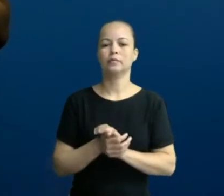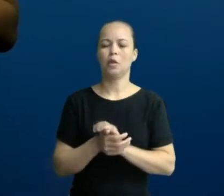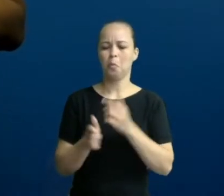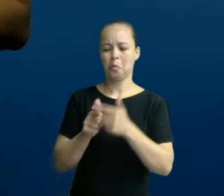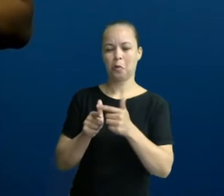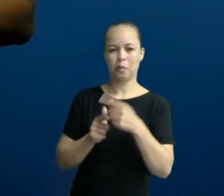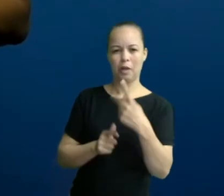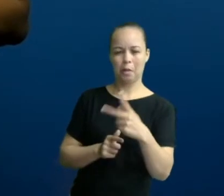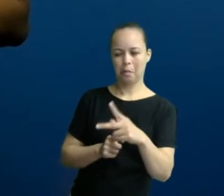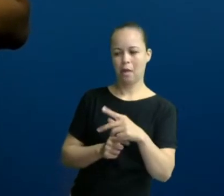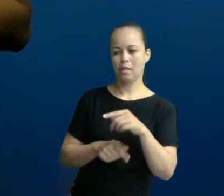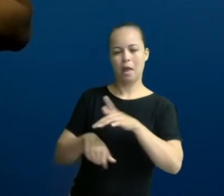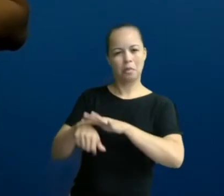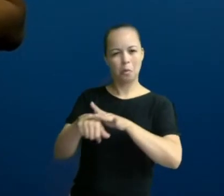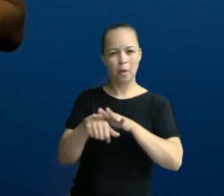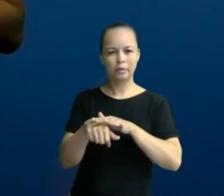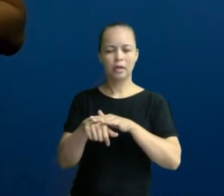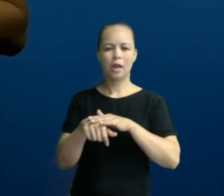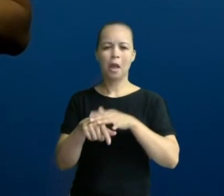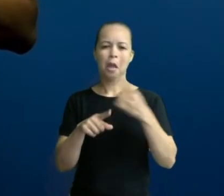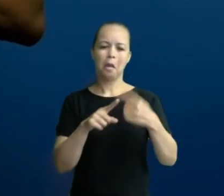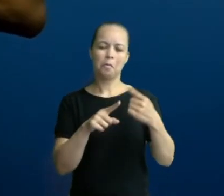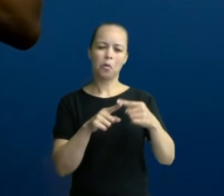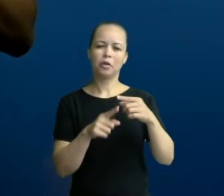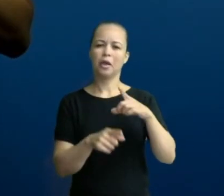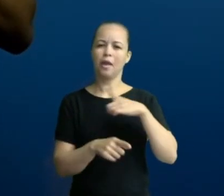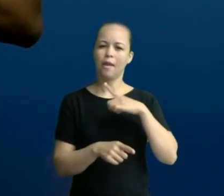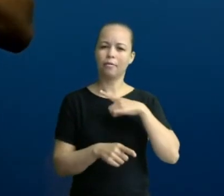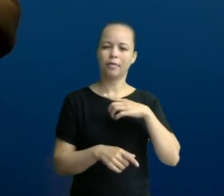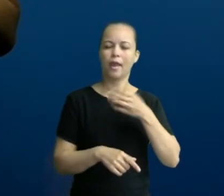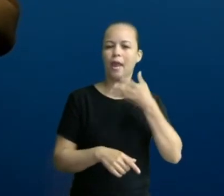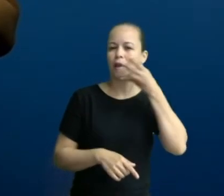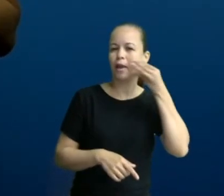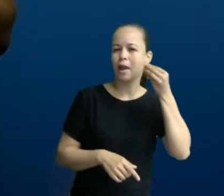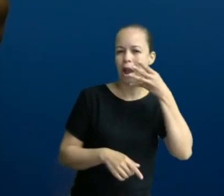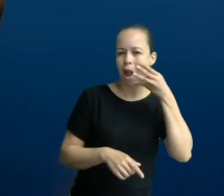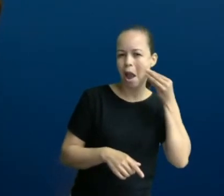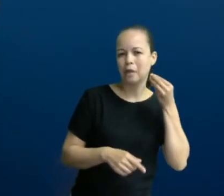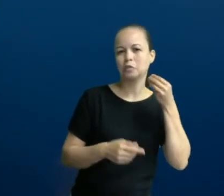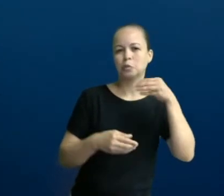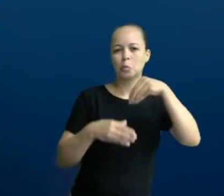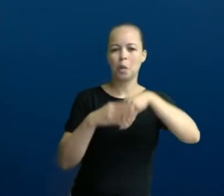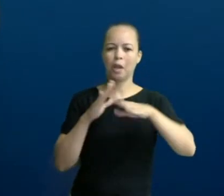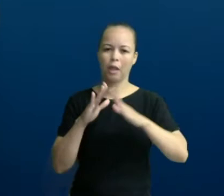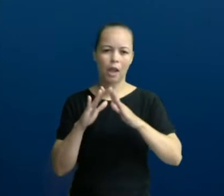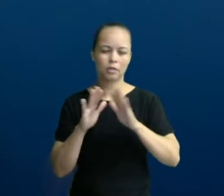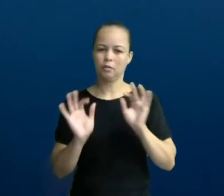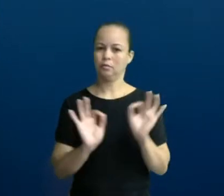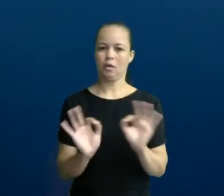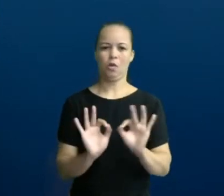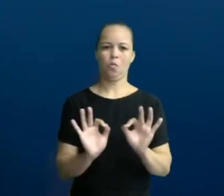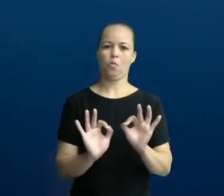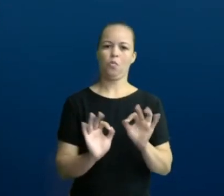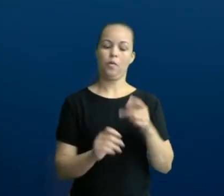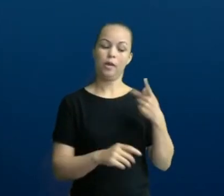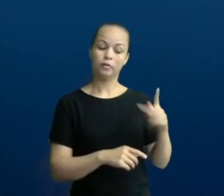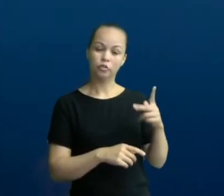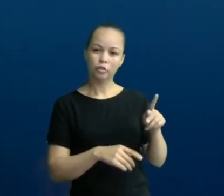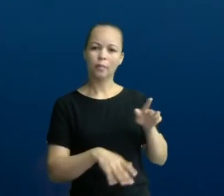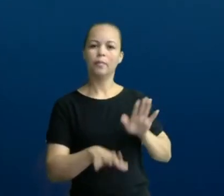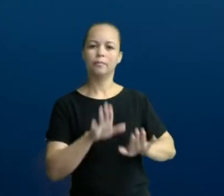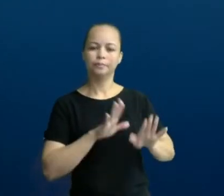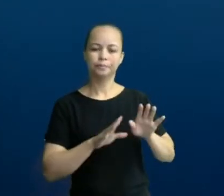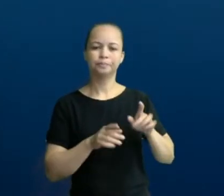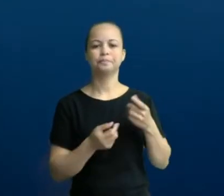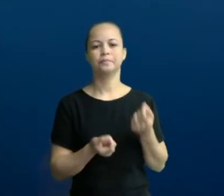da toxoplasmose é porque a pessoa cria gato, porque não, os gatos também são vítimas, gente. O gato que está contaminado com a toxoplasmose, você sabe que